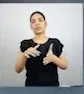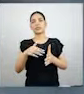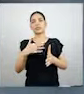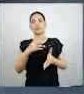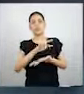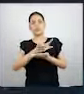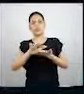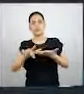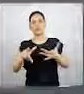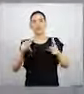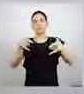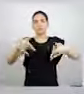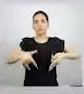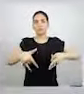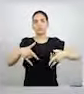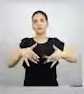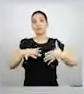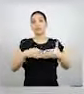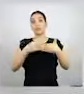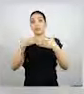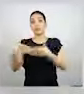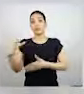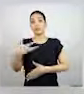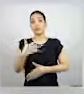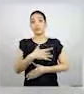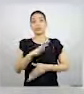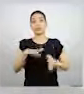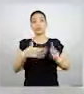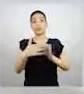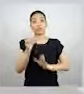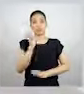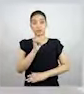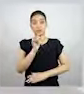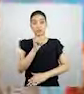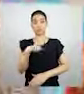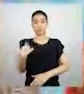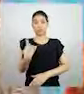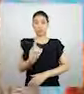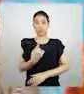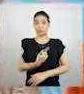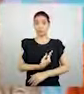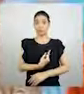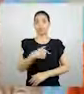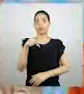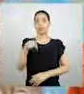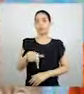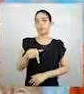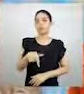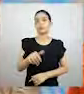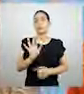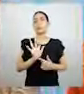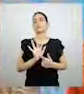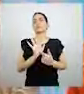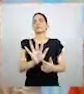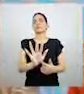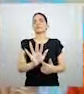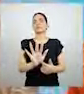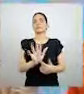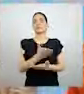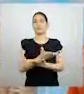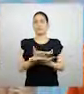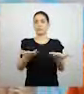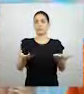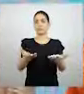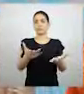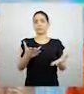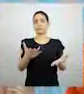todo o tratamento necessário para atender da melhor forma, levando saúde a todas as nossas mulheres. Nós estamos aqui dando uma demonstração